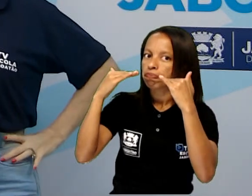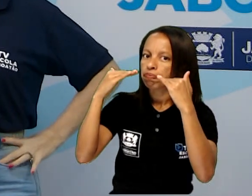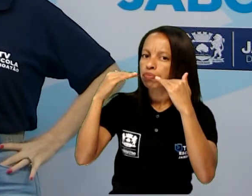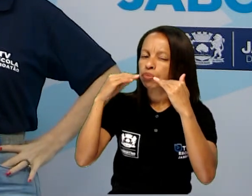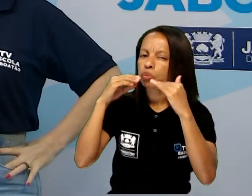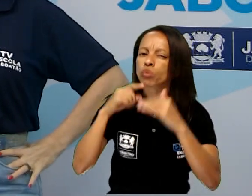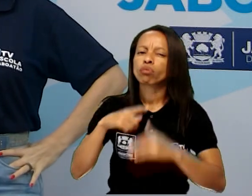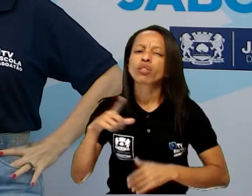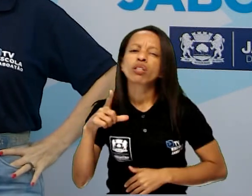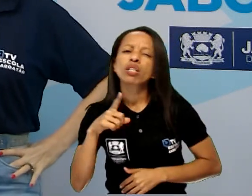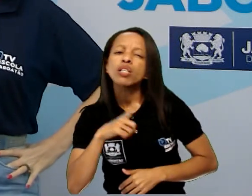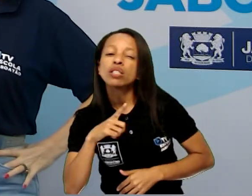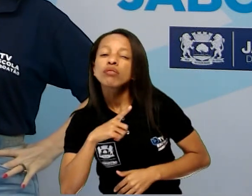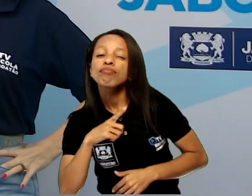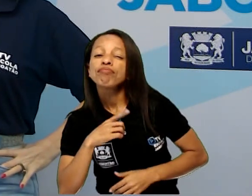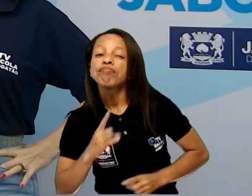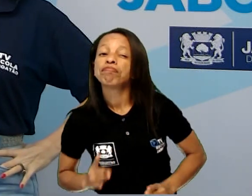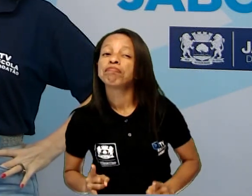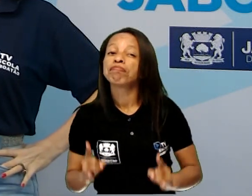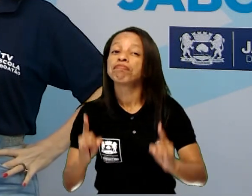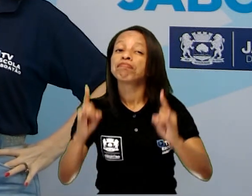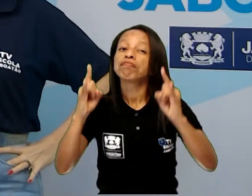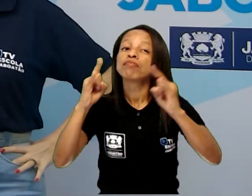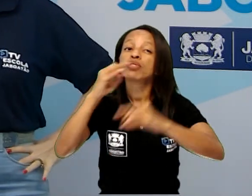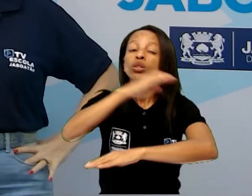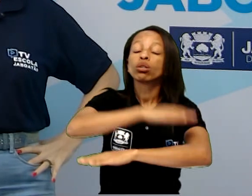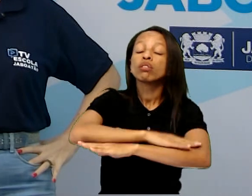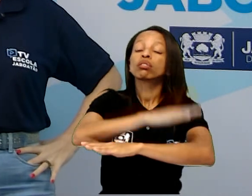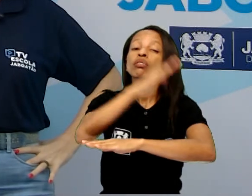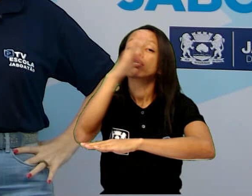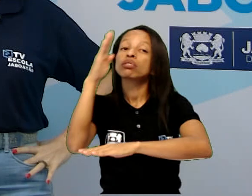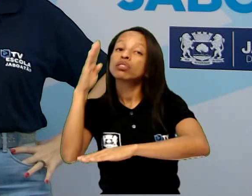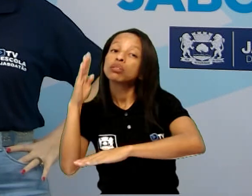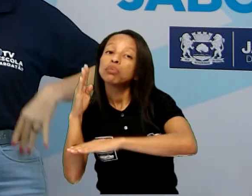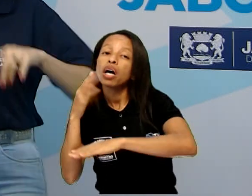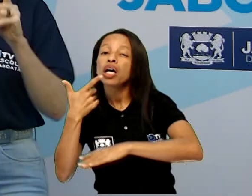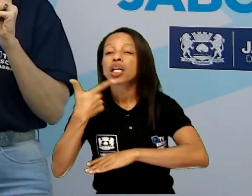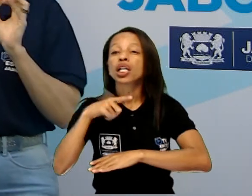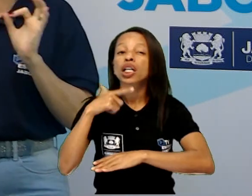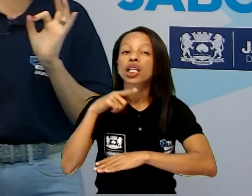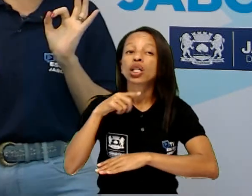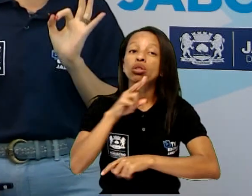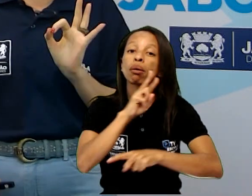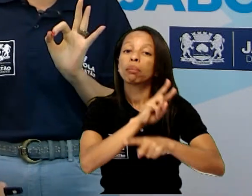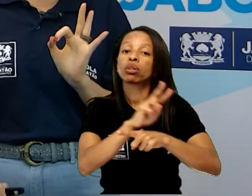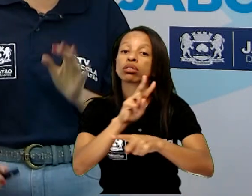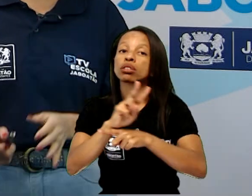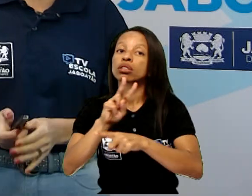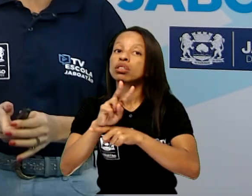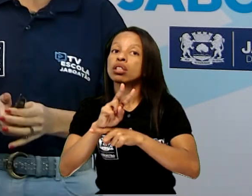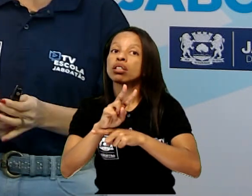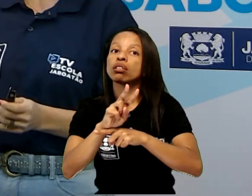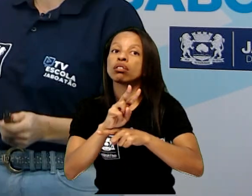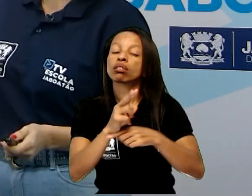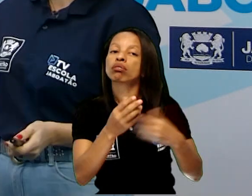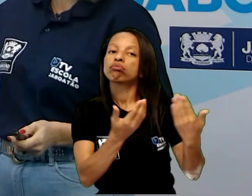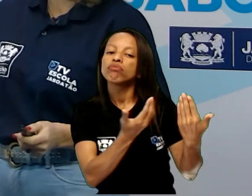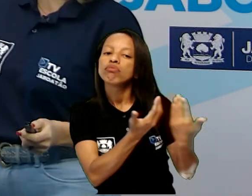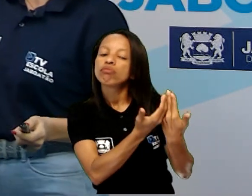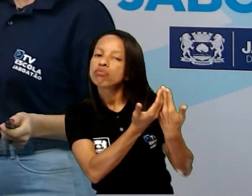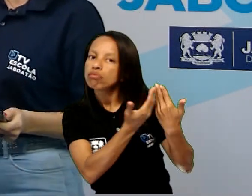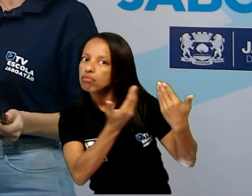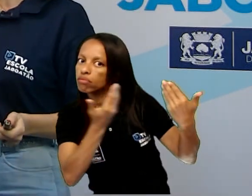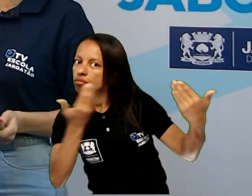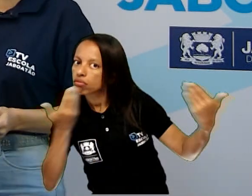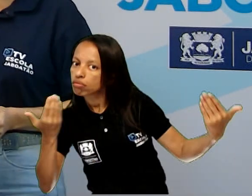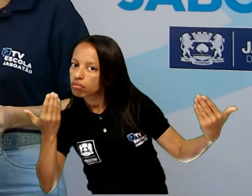tem apartamento com janelas sem a grade de proteção, não chega perto. E mesmo com